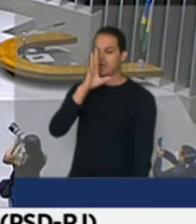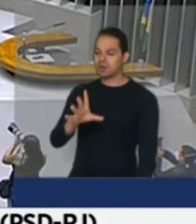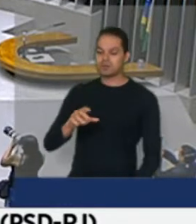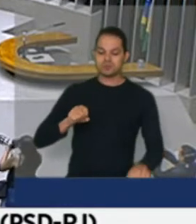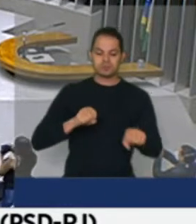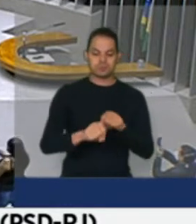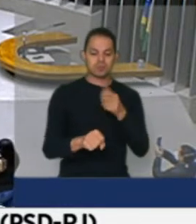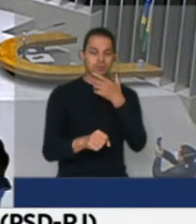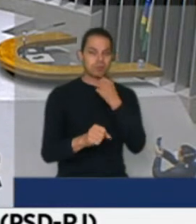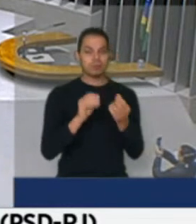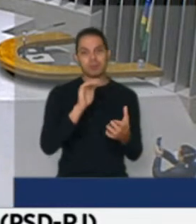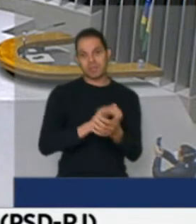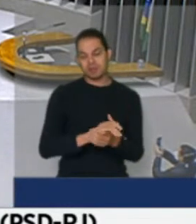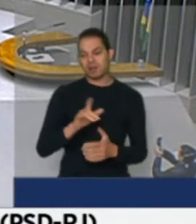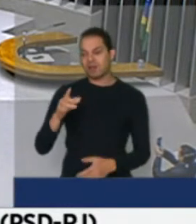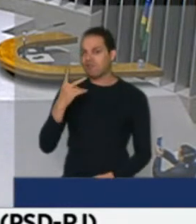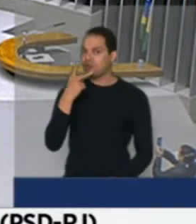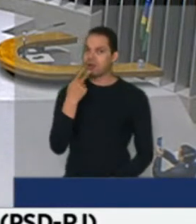nega as acusações.